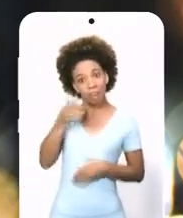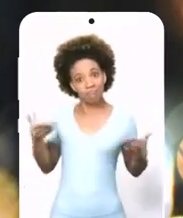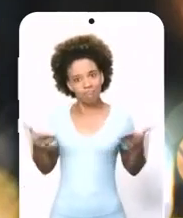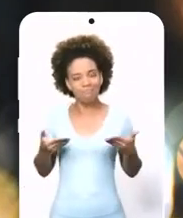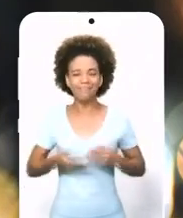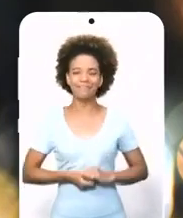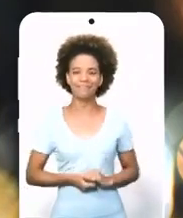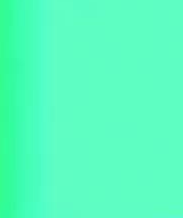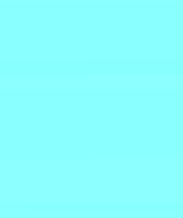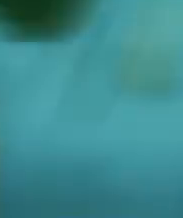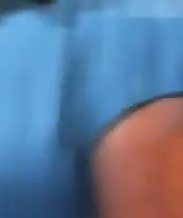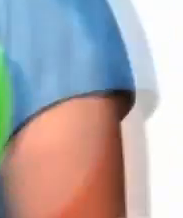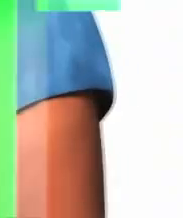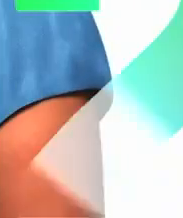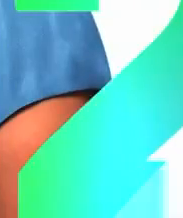assista agora